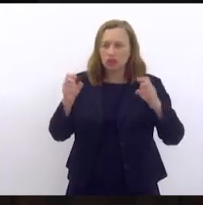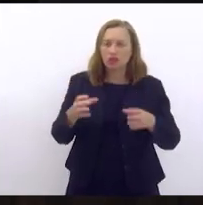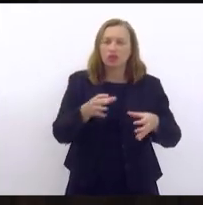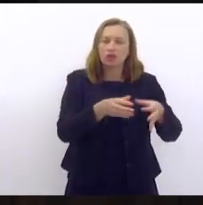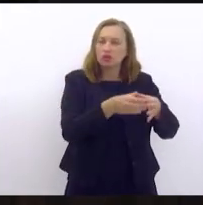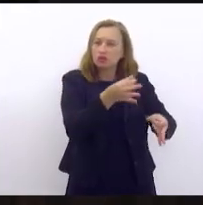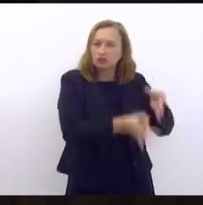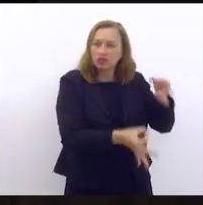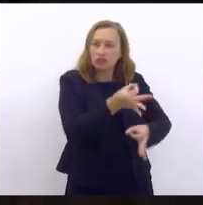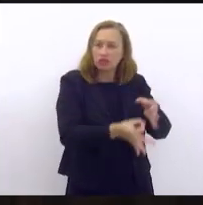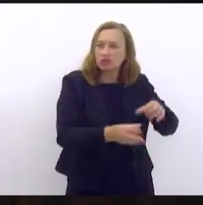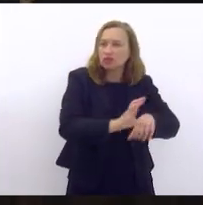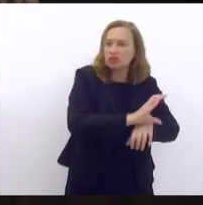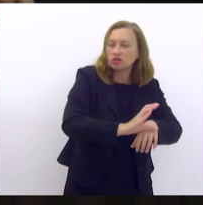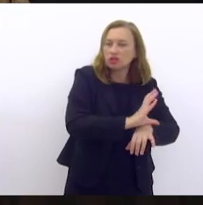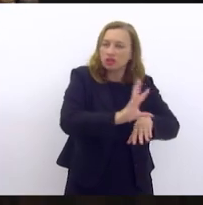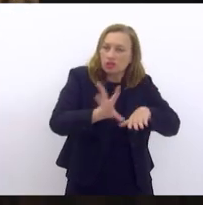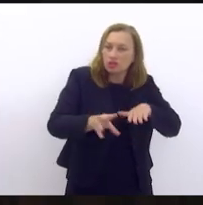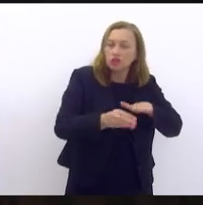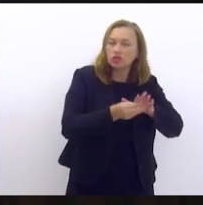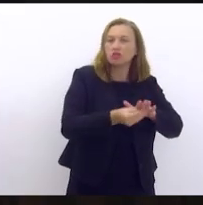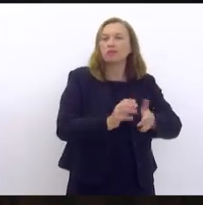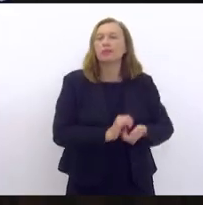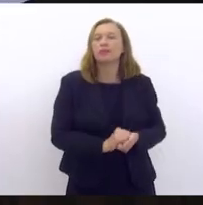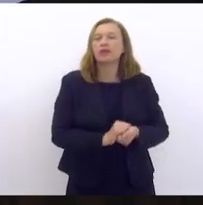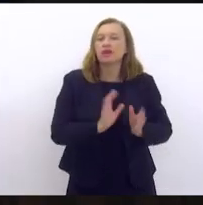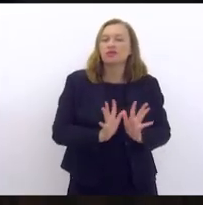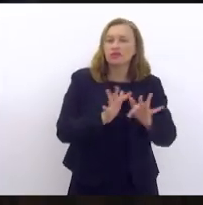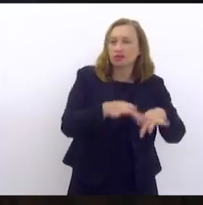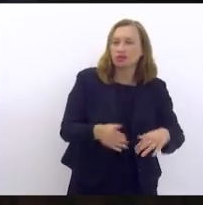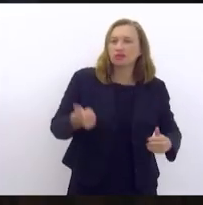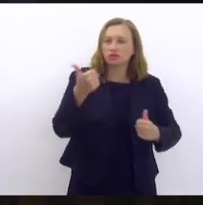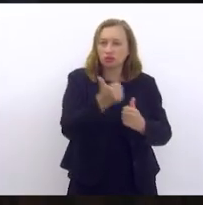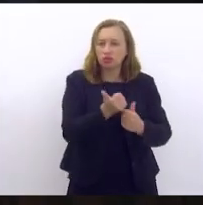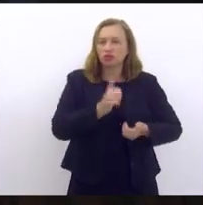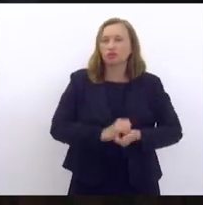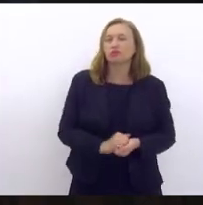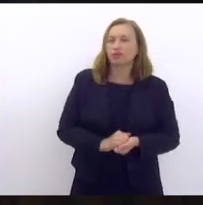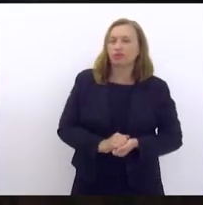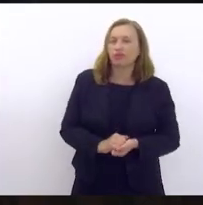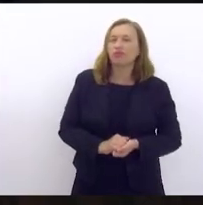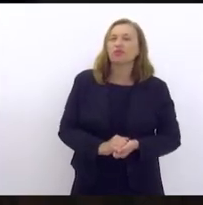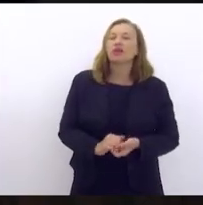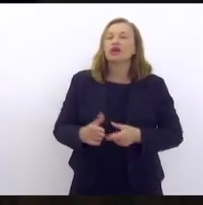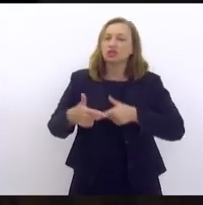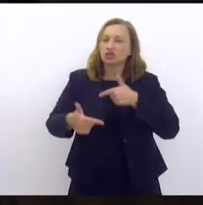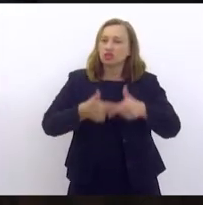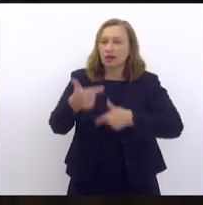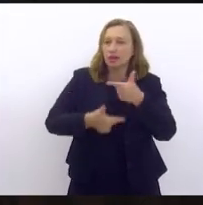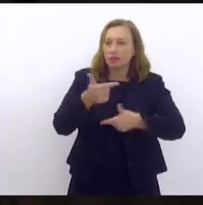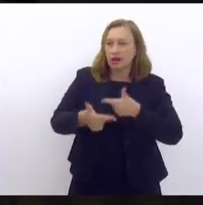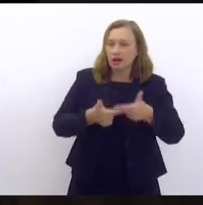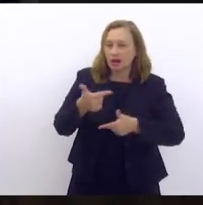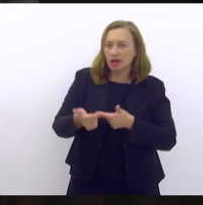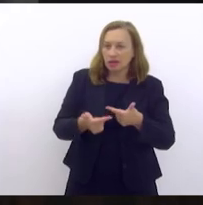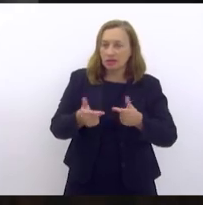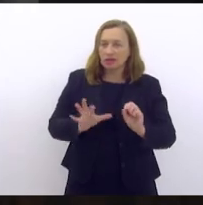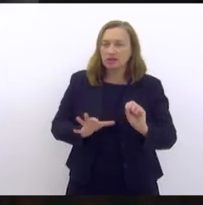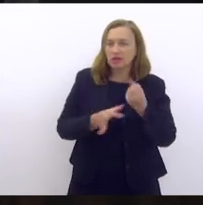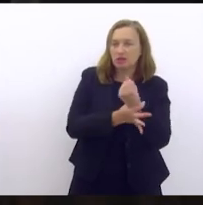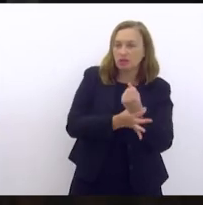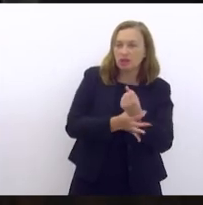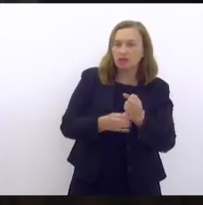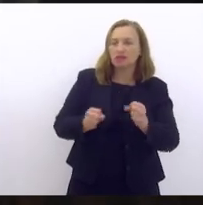pela constitucionalidade com emendas, concluindo por substitutivo. De trabalho, legislação social e seguridade